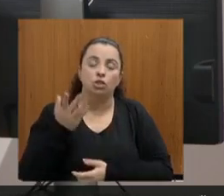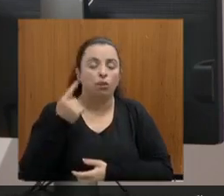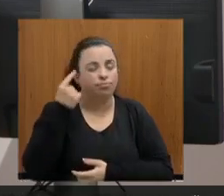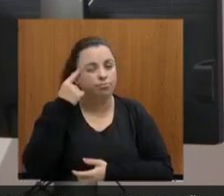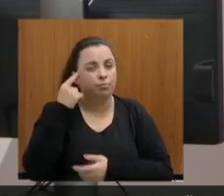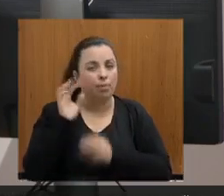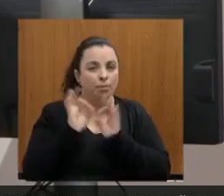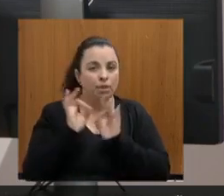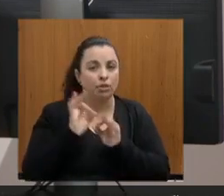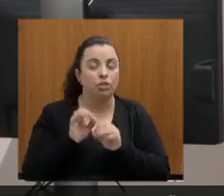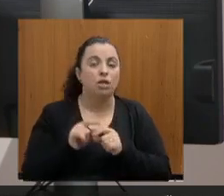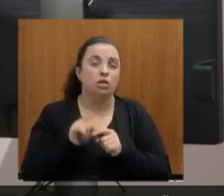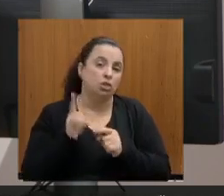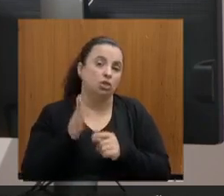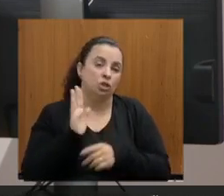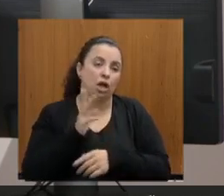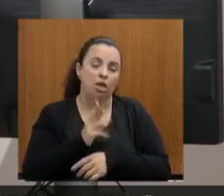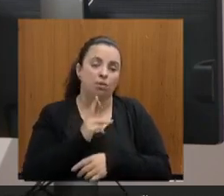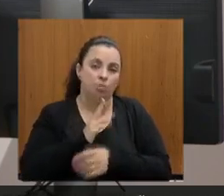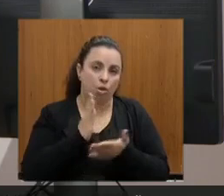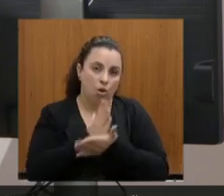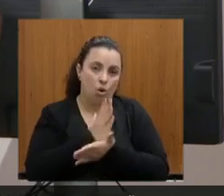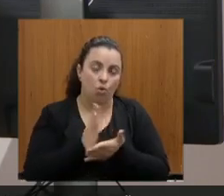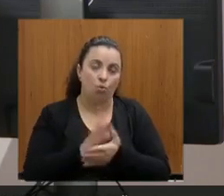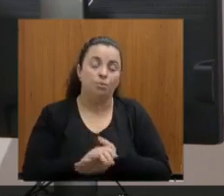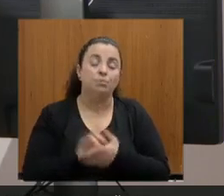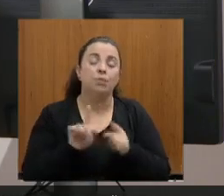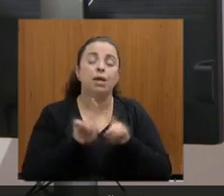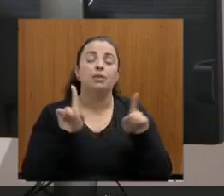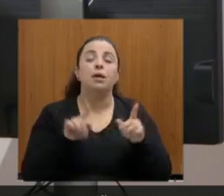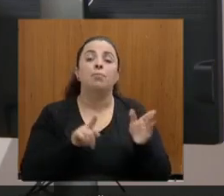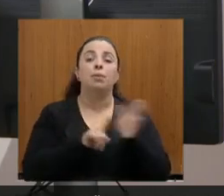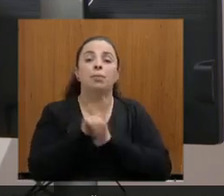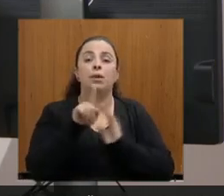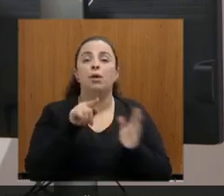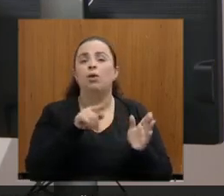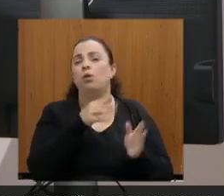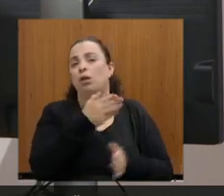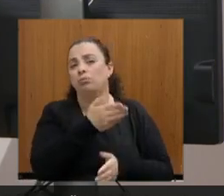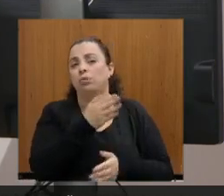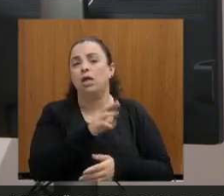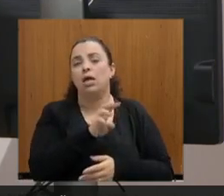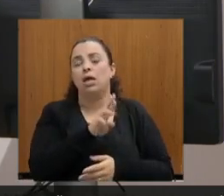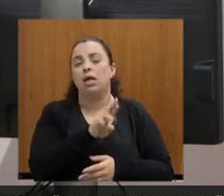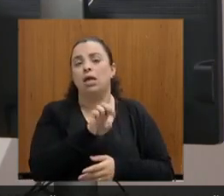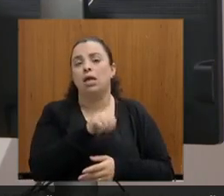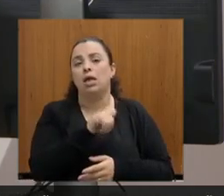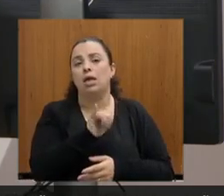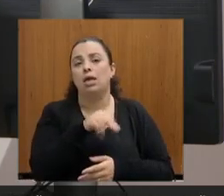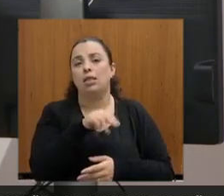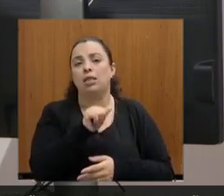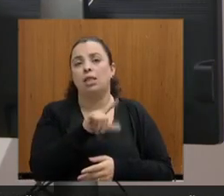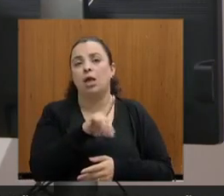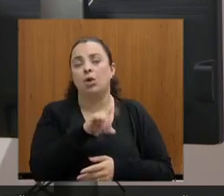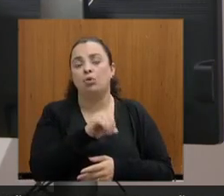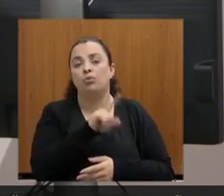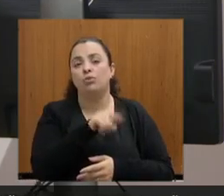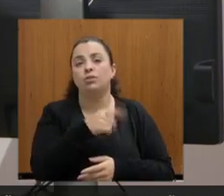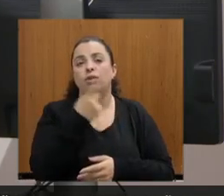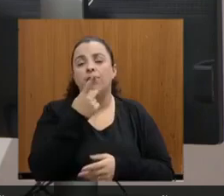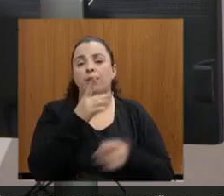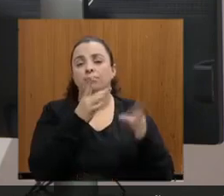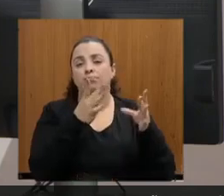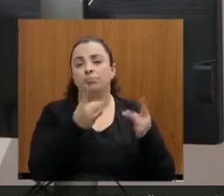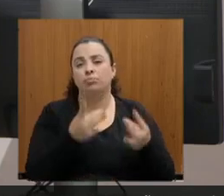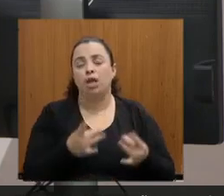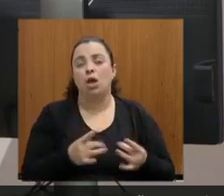o primeiro perguntar o seu Reinaldo sou destrinchar se um pouco sobre o programa aproximação